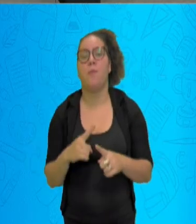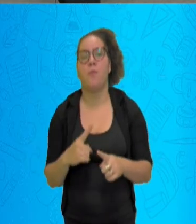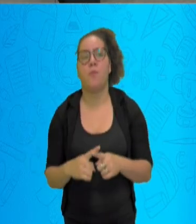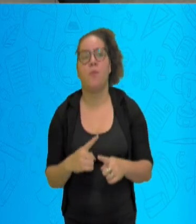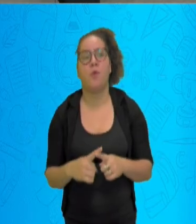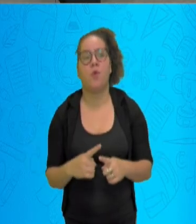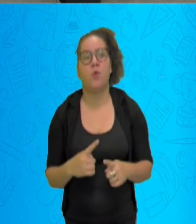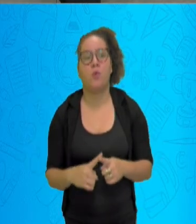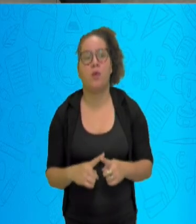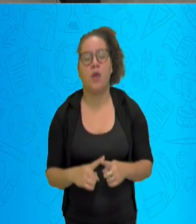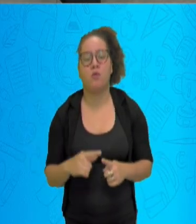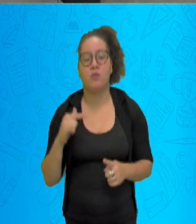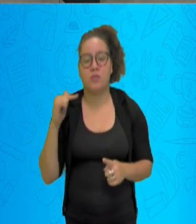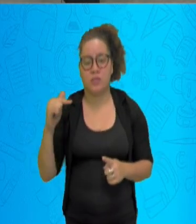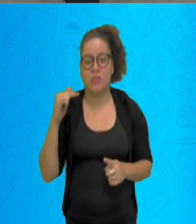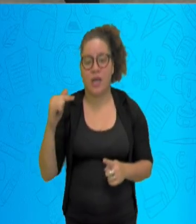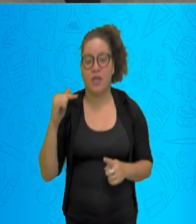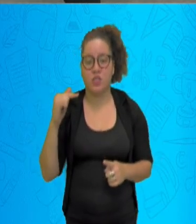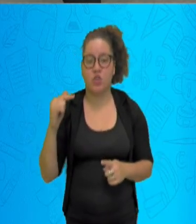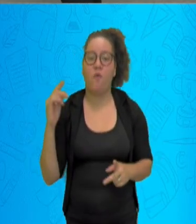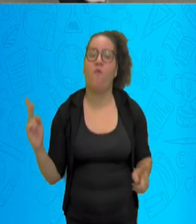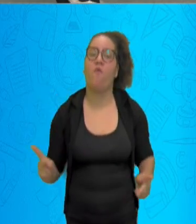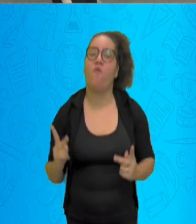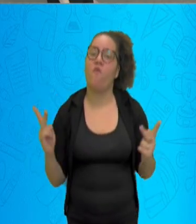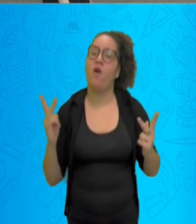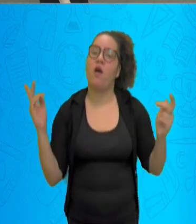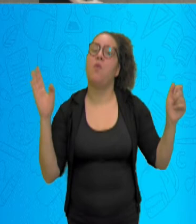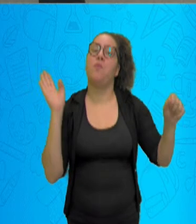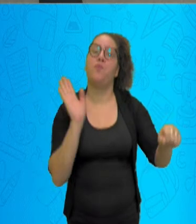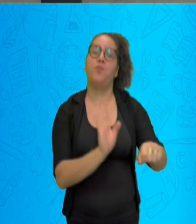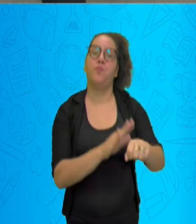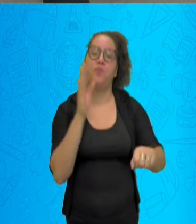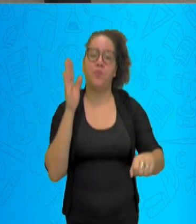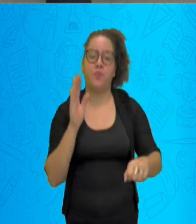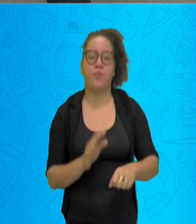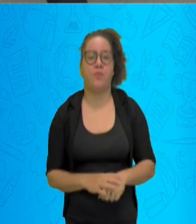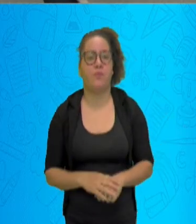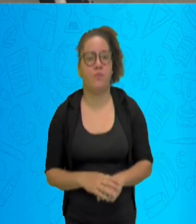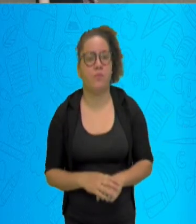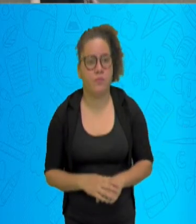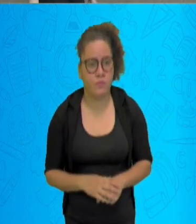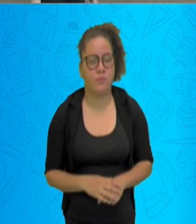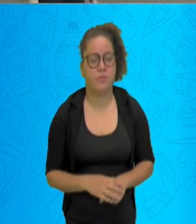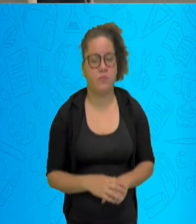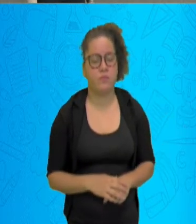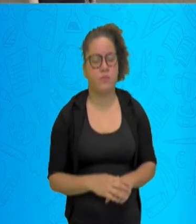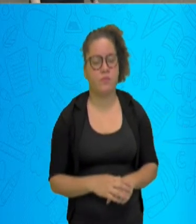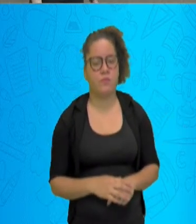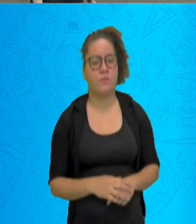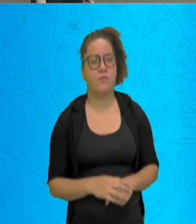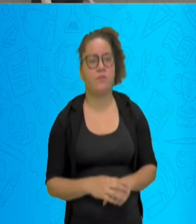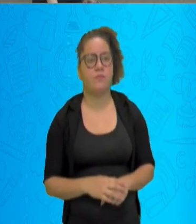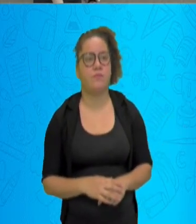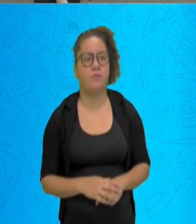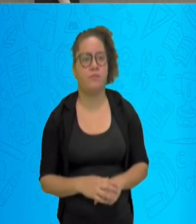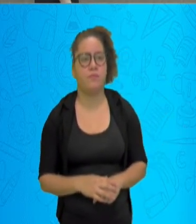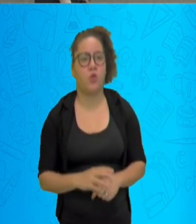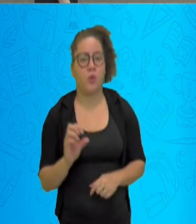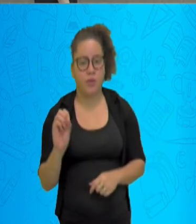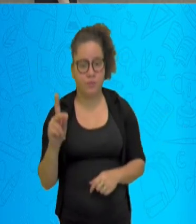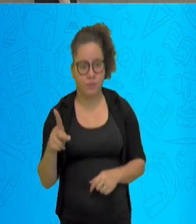do 7, do numeral 7, é negativo. E 7 é maior que o numeral 2,